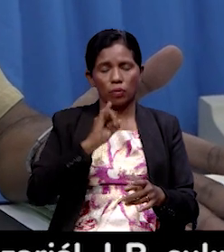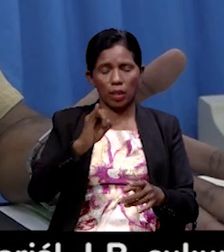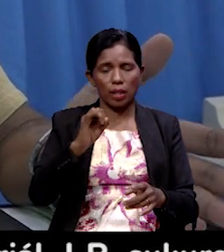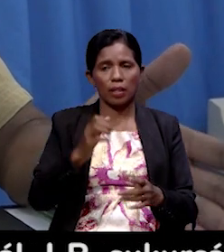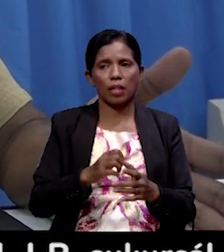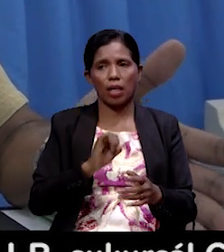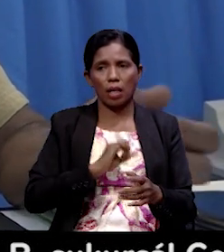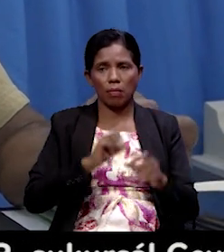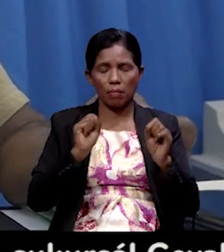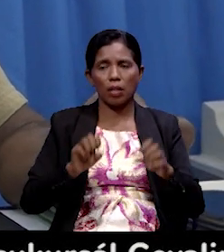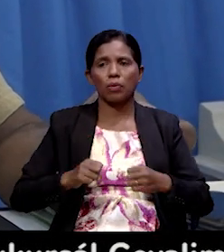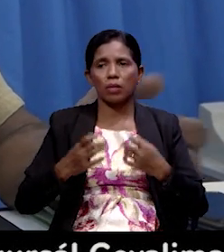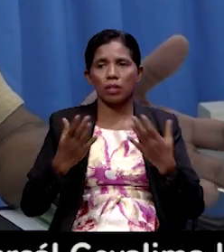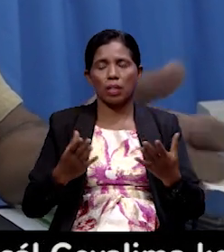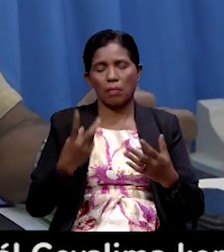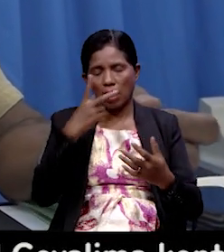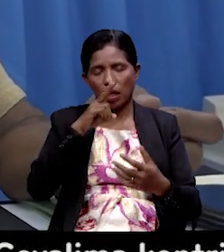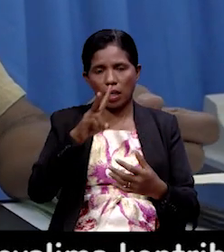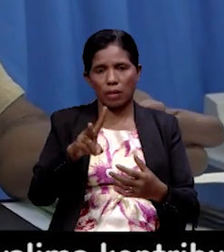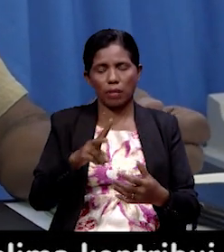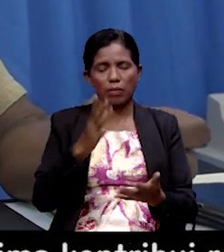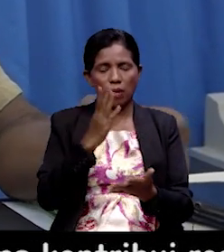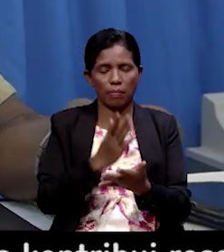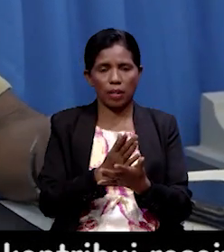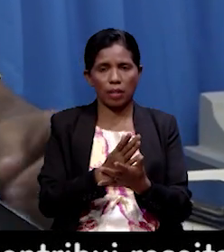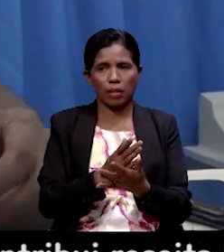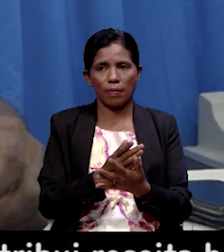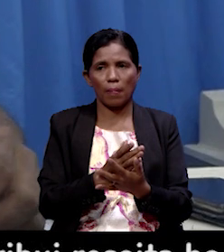orienta para usi onsama ka kontrola hari prevensan masimu ba